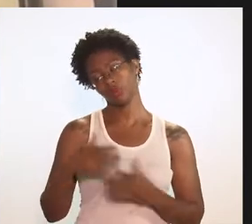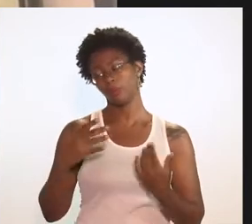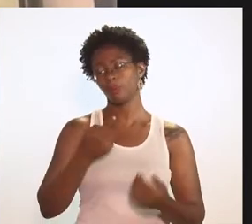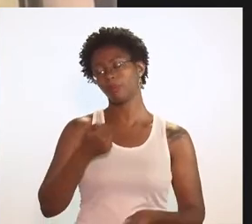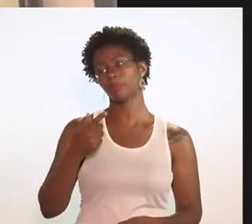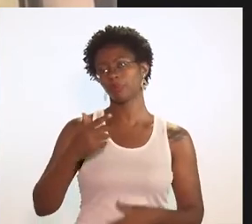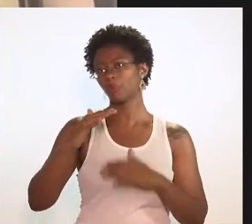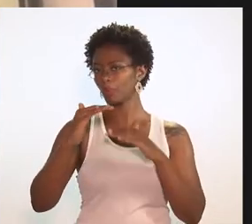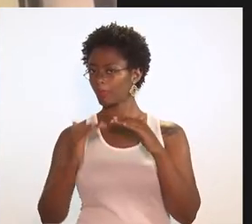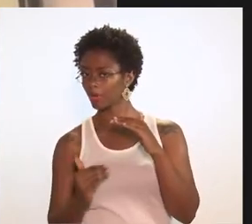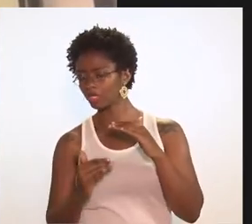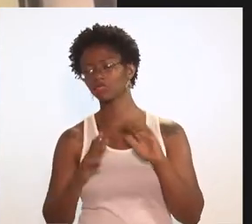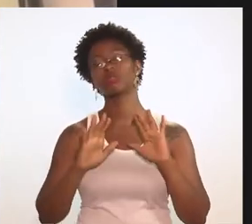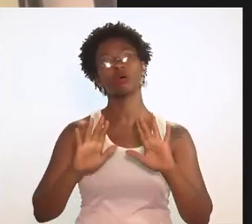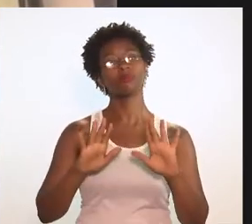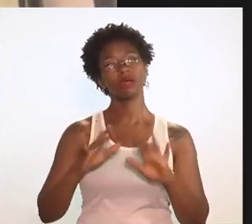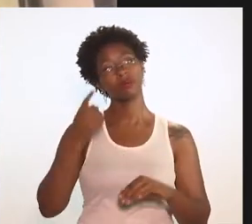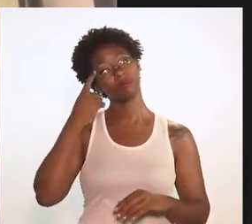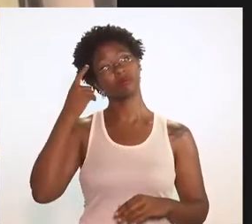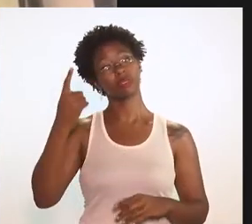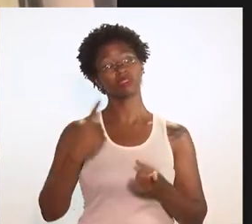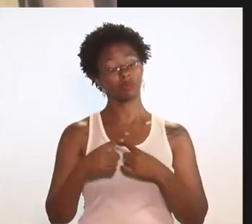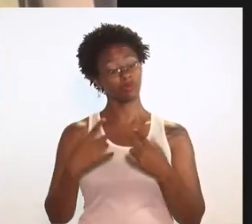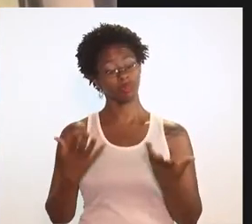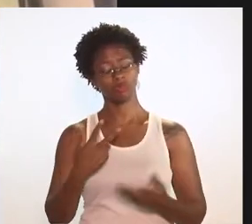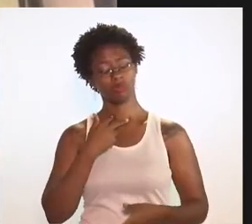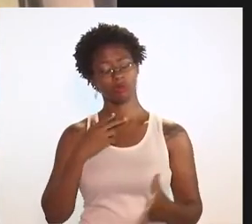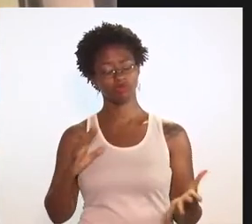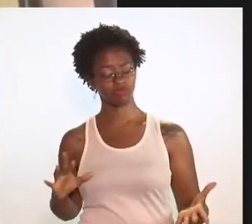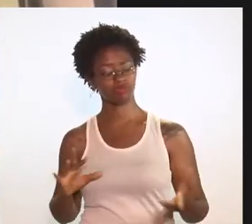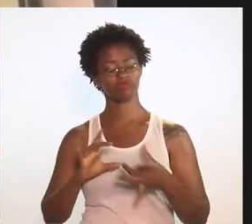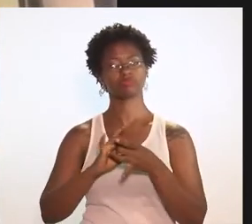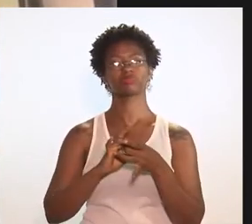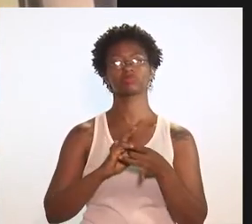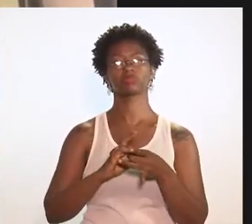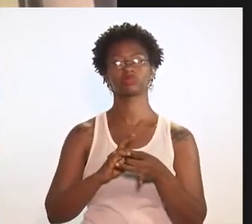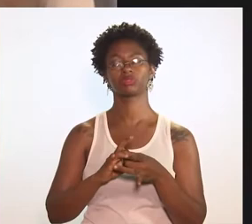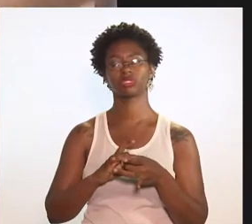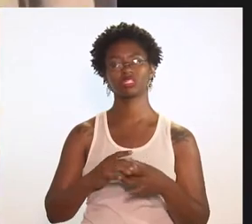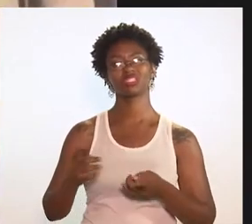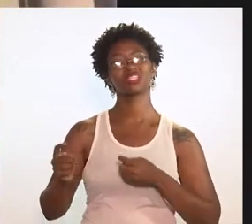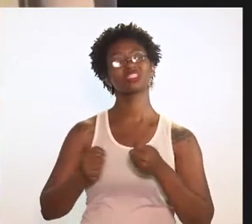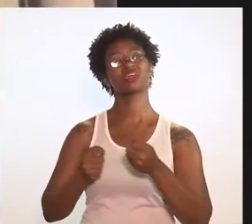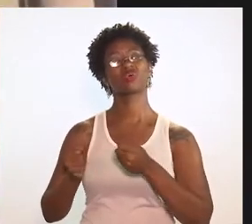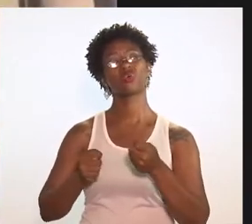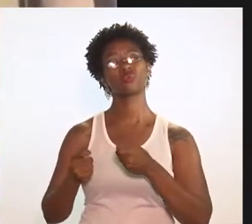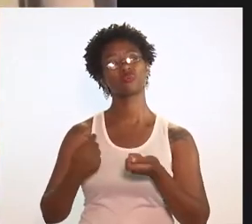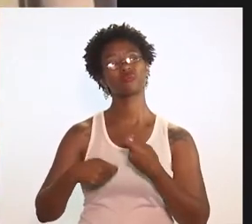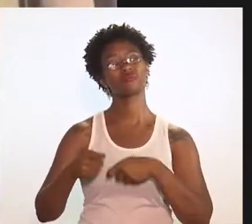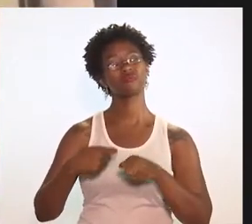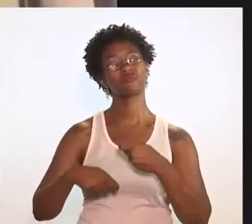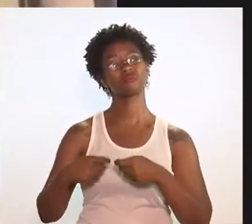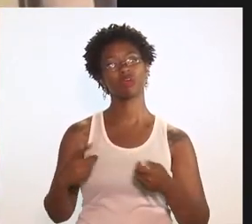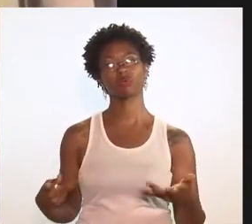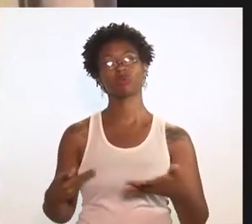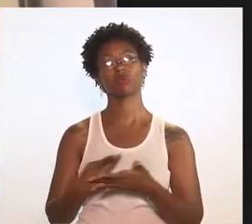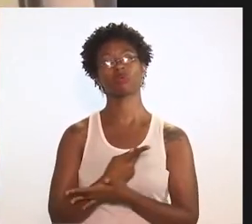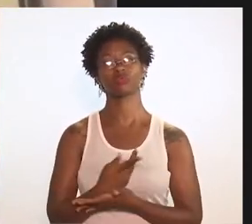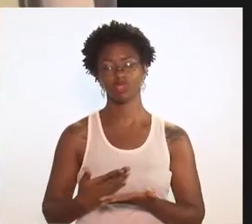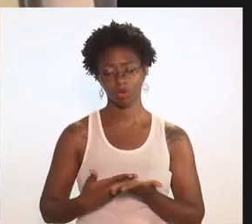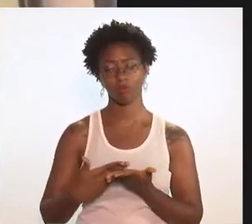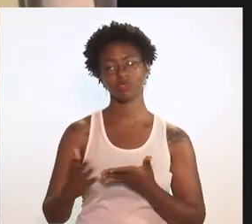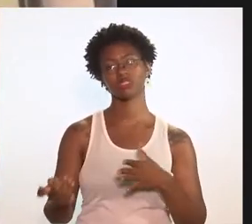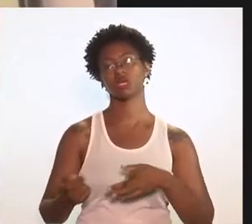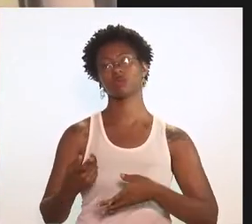menos privilegiadas. Então, o que a gente pensa? Por que a gente não junta isso? Essa economia não começa a gerar, acontecer